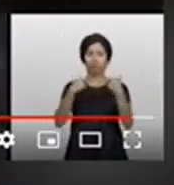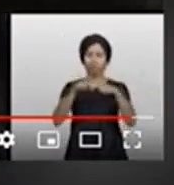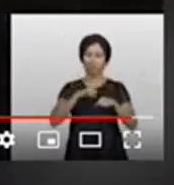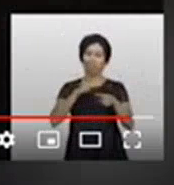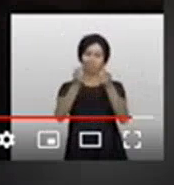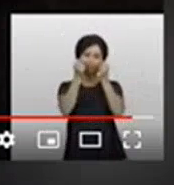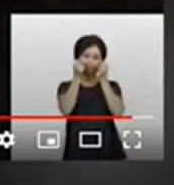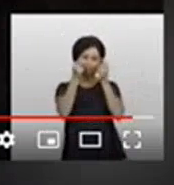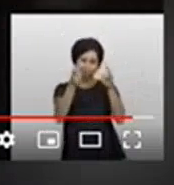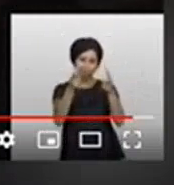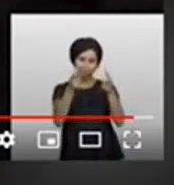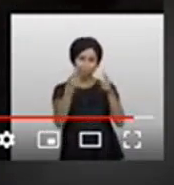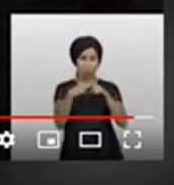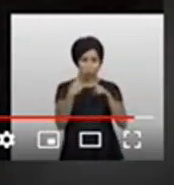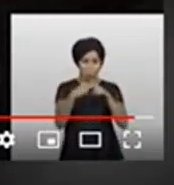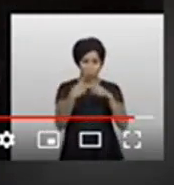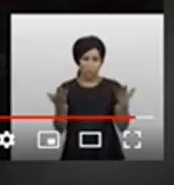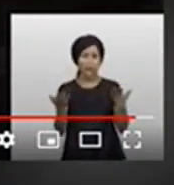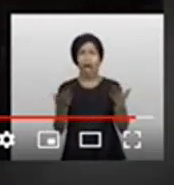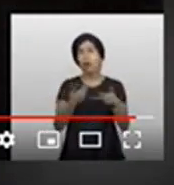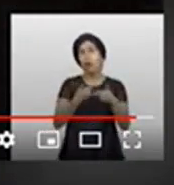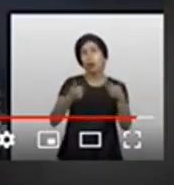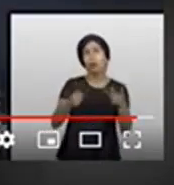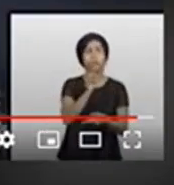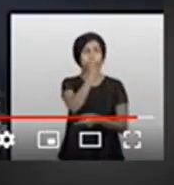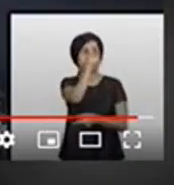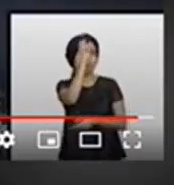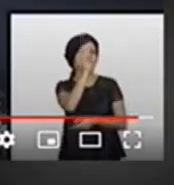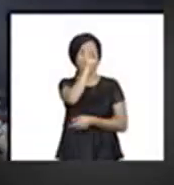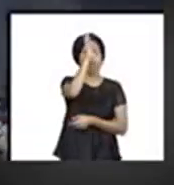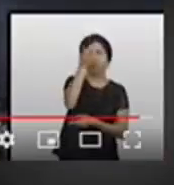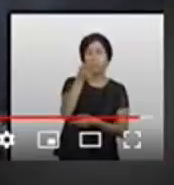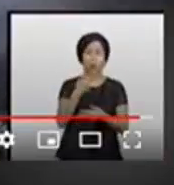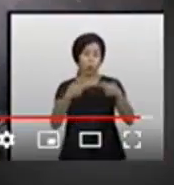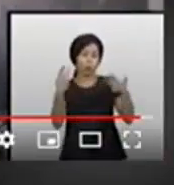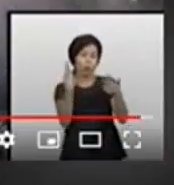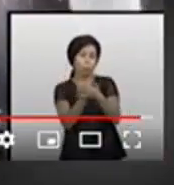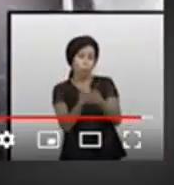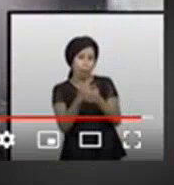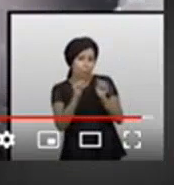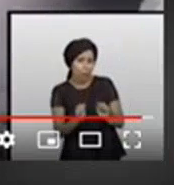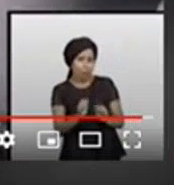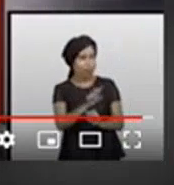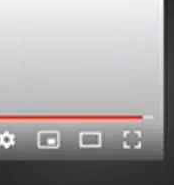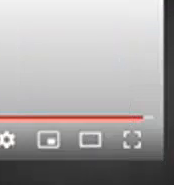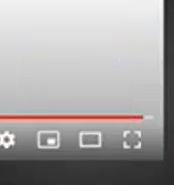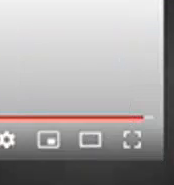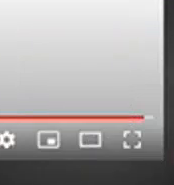tipo de operação não há lugar para improvisos ou para negligência.